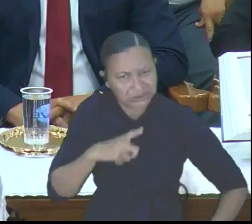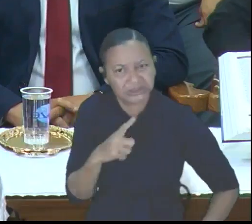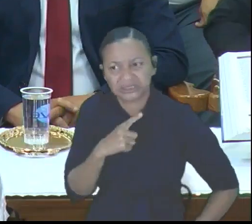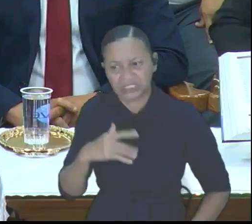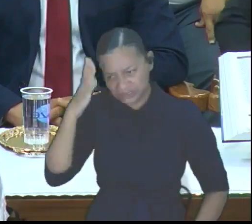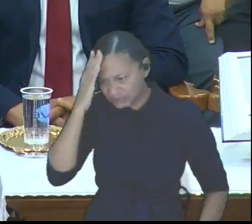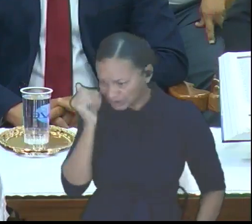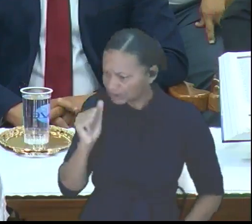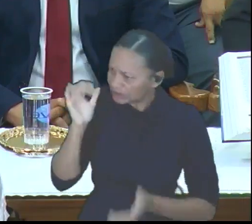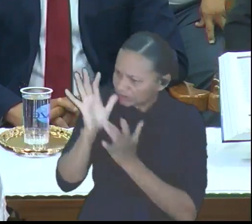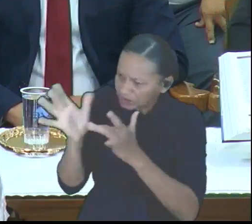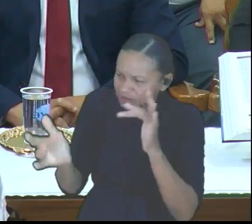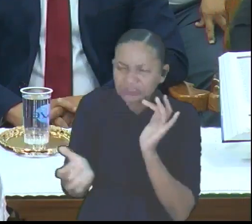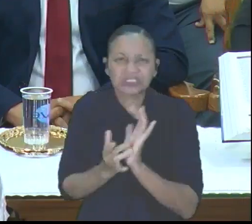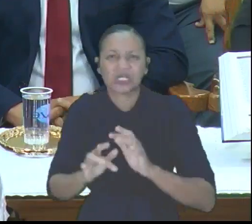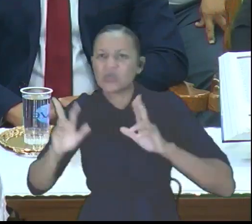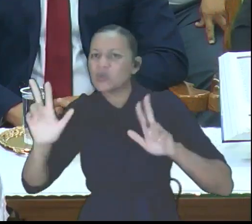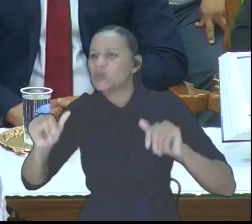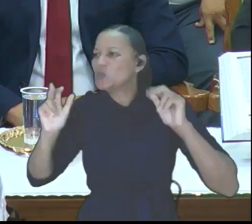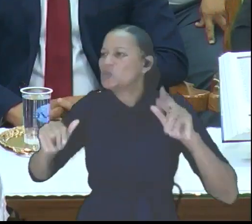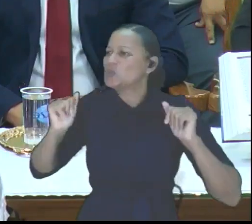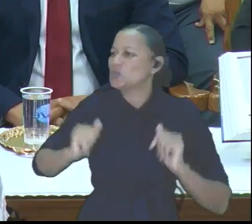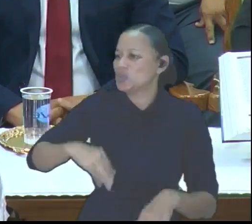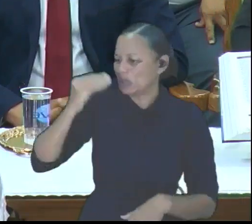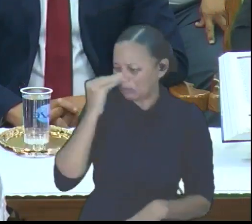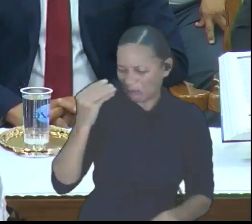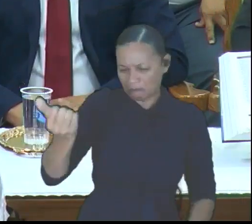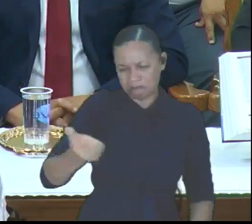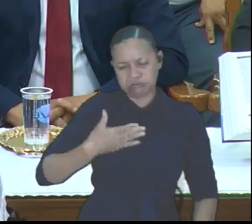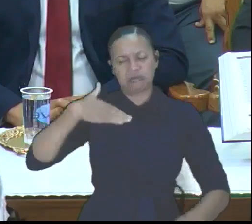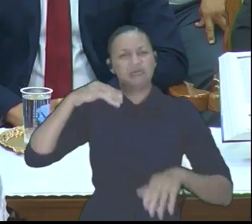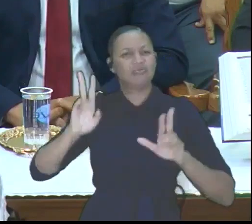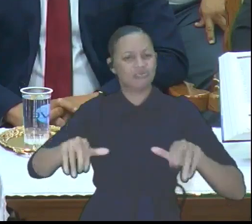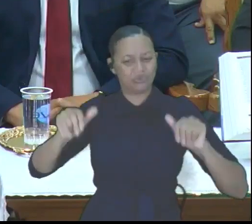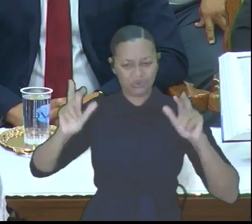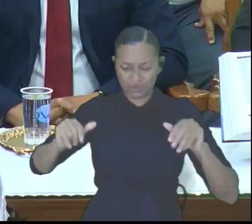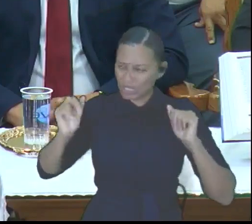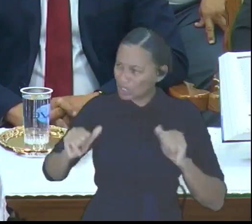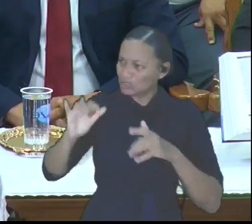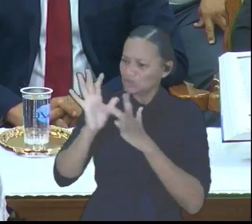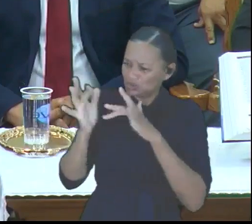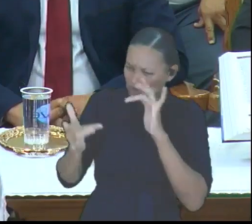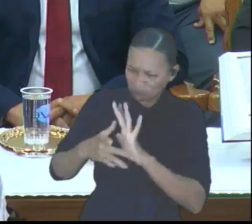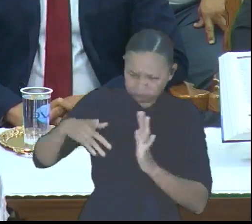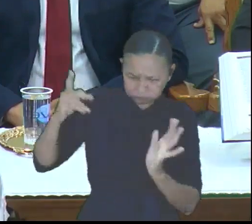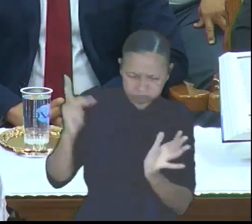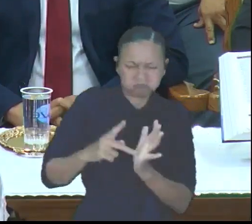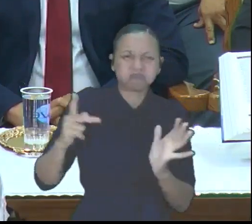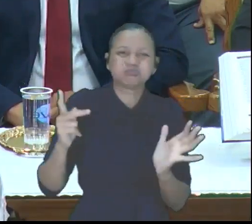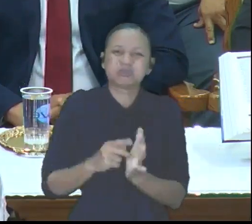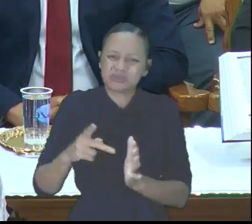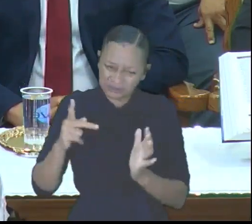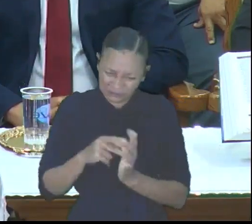que ele jamais nos decepcionará. Ele verdadeiramente